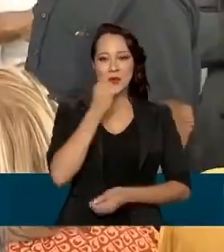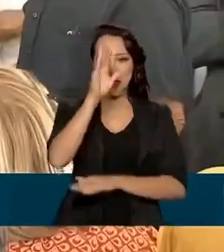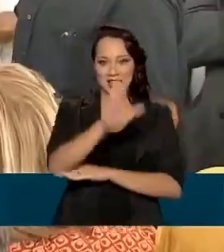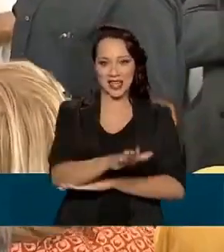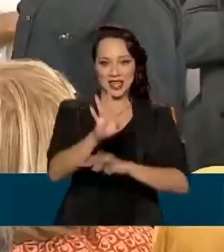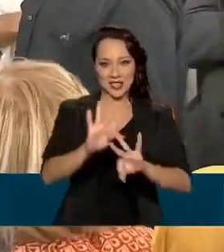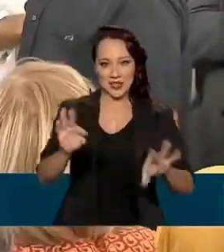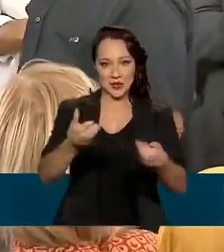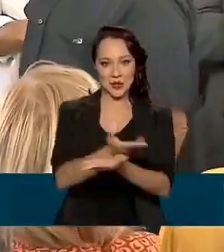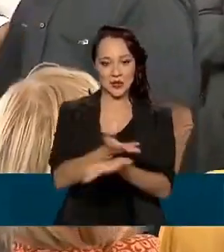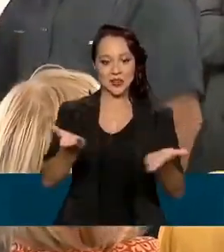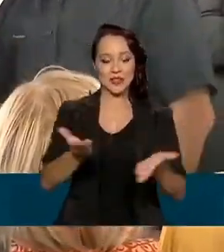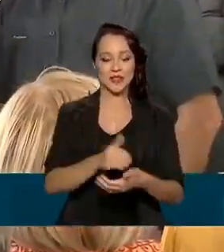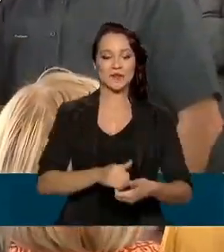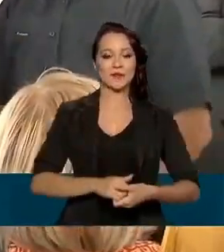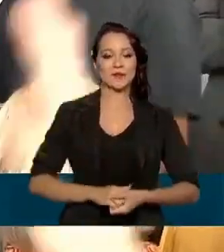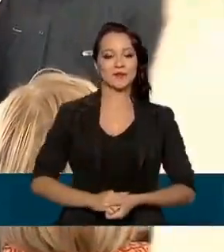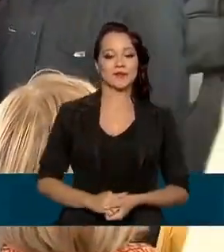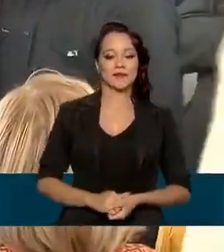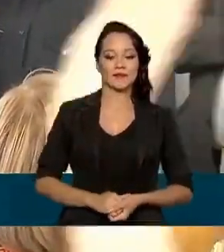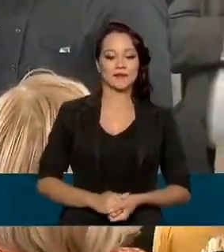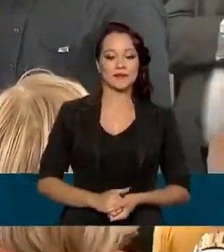tarde a todos.